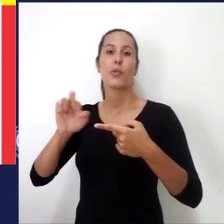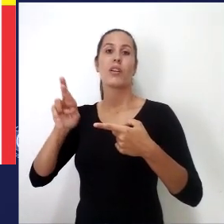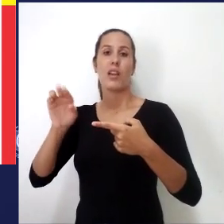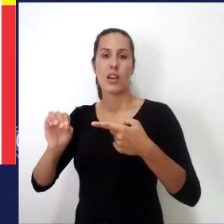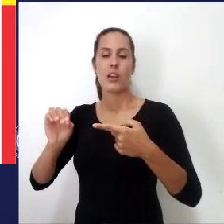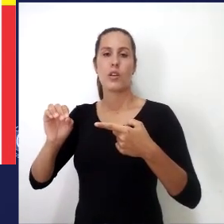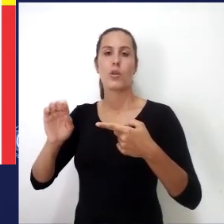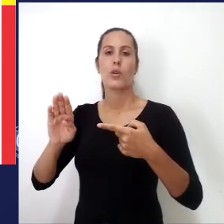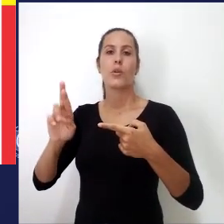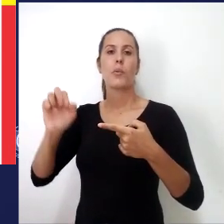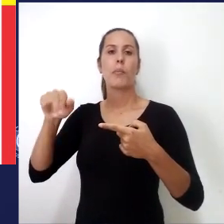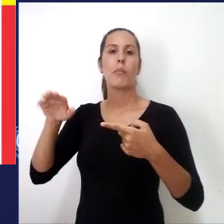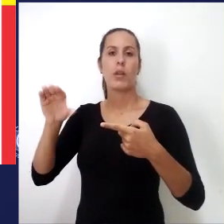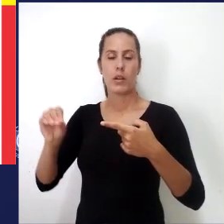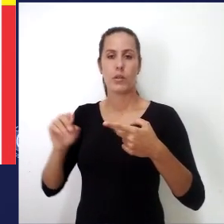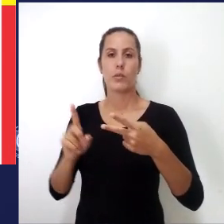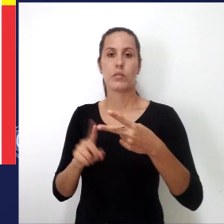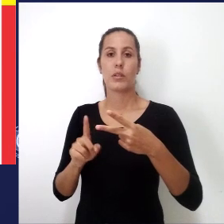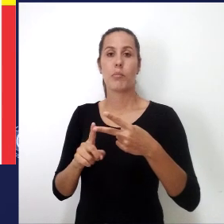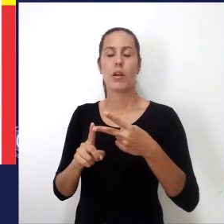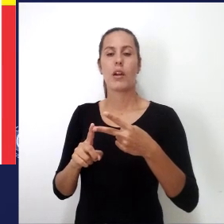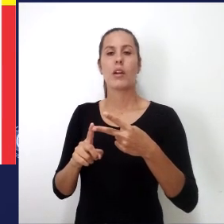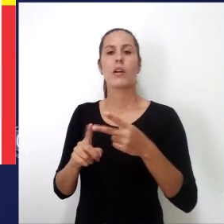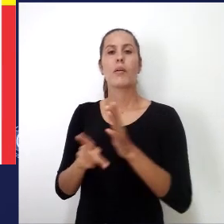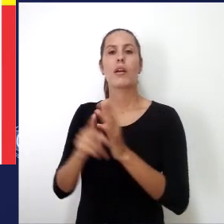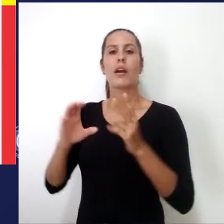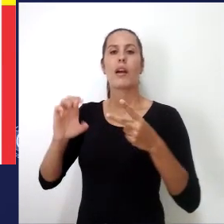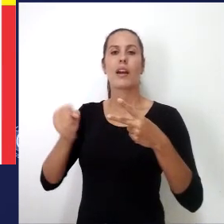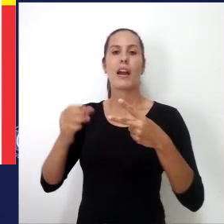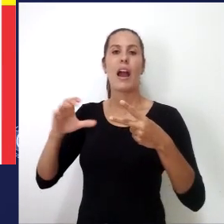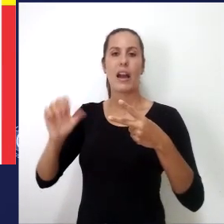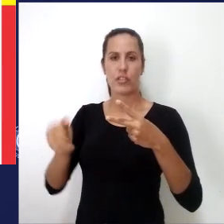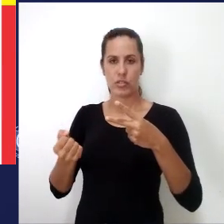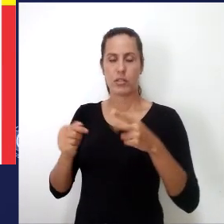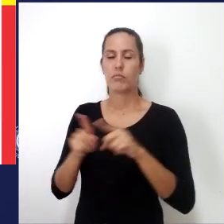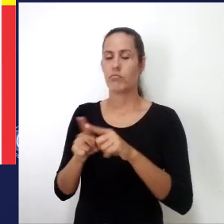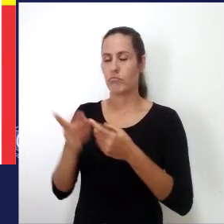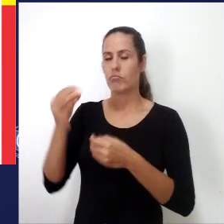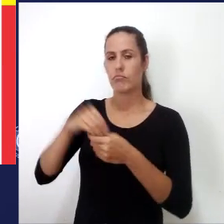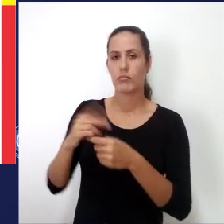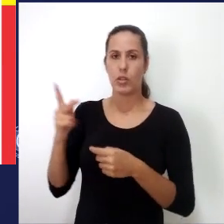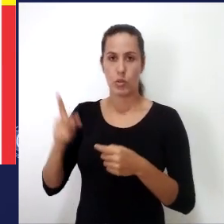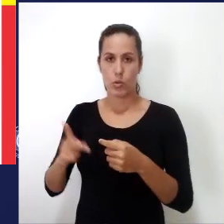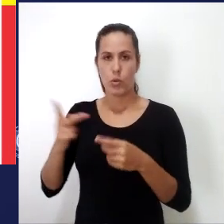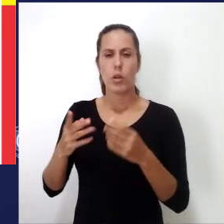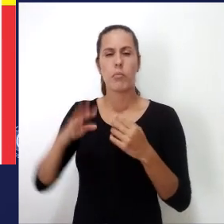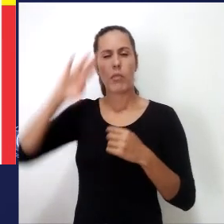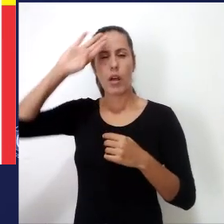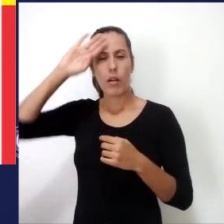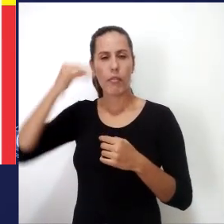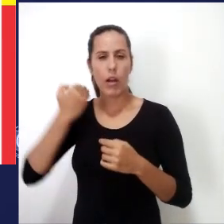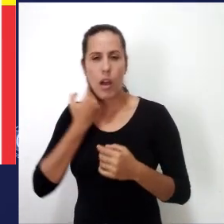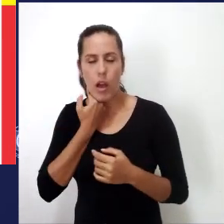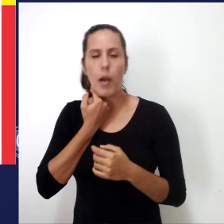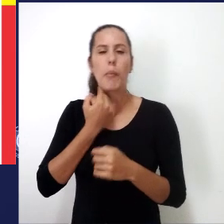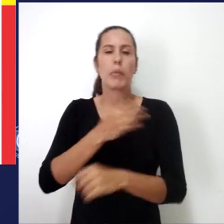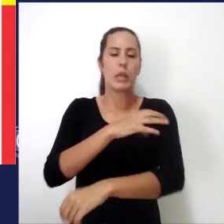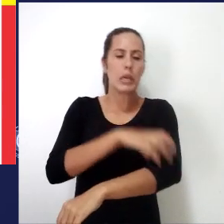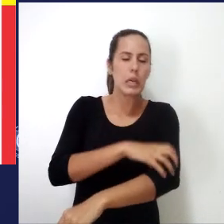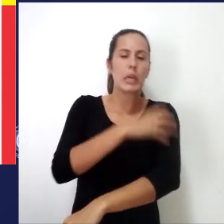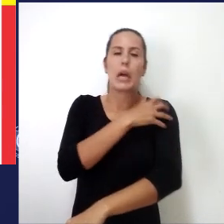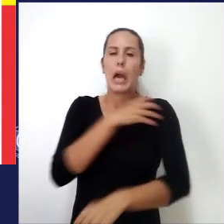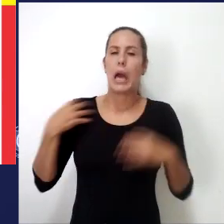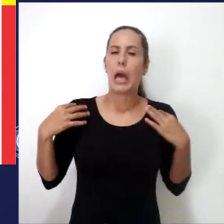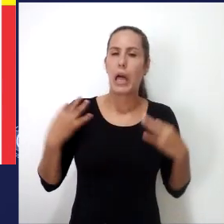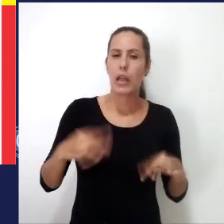e o chá da casca de salgueiro, que Hipócrates descobriu os poderes analgésicos para aliviar as dores